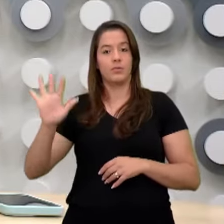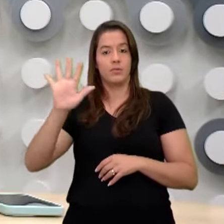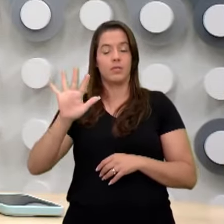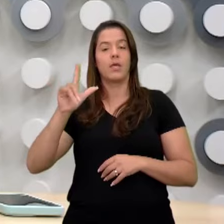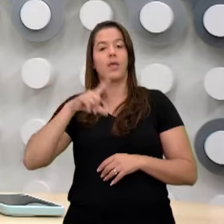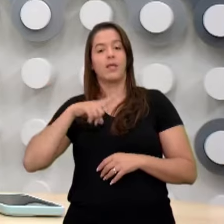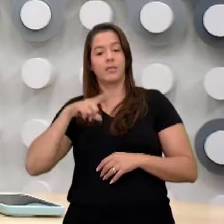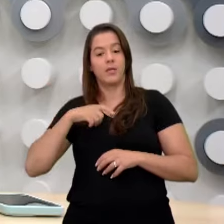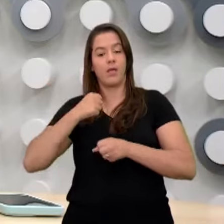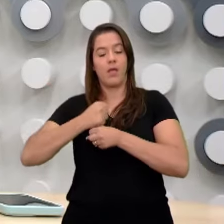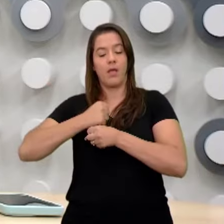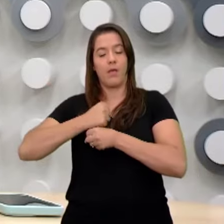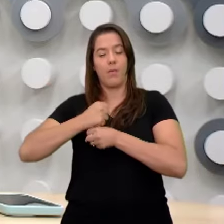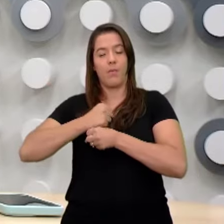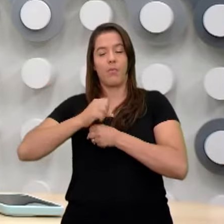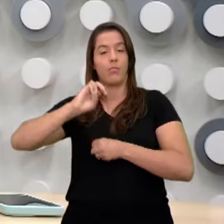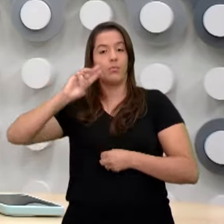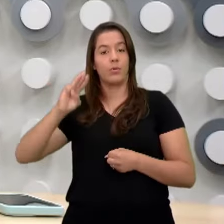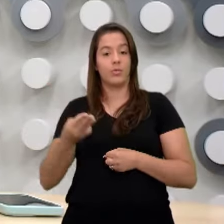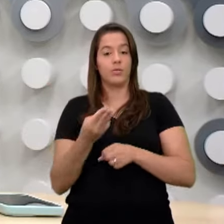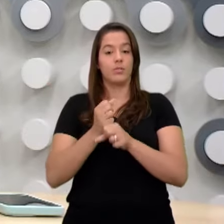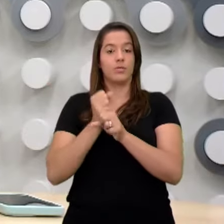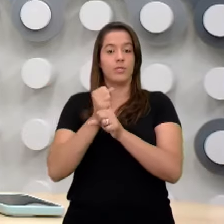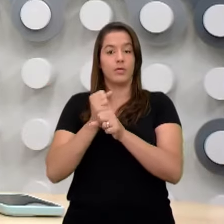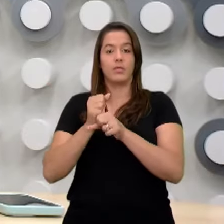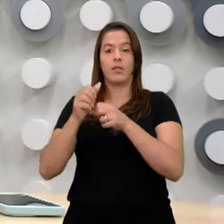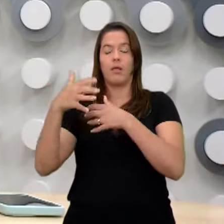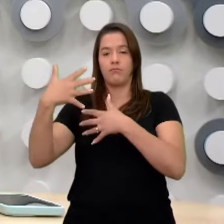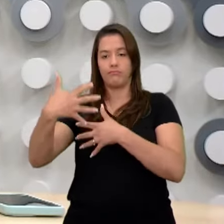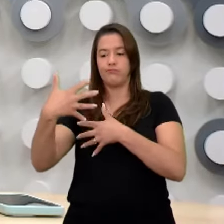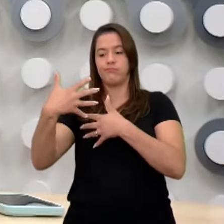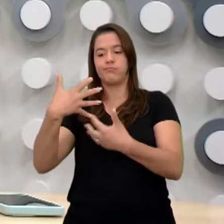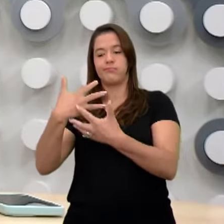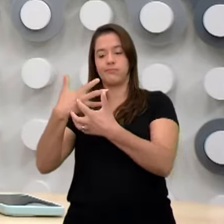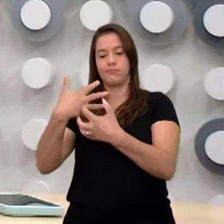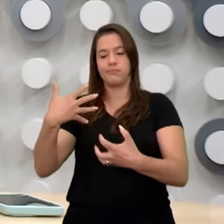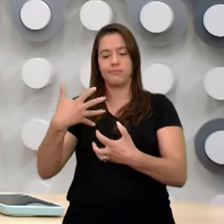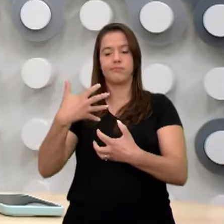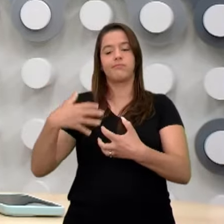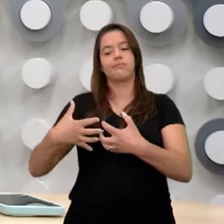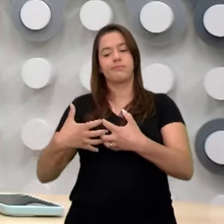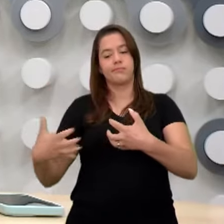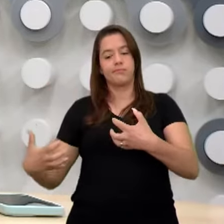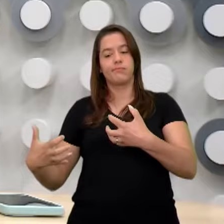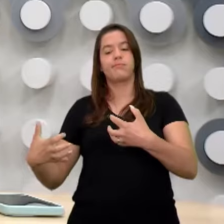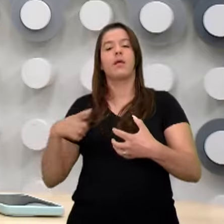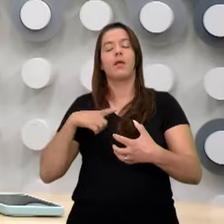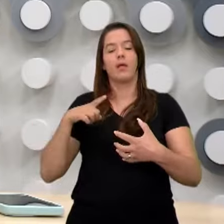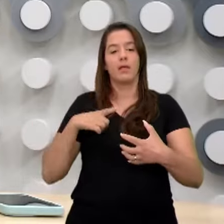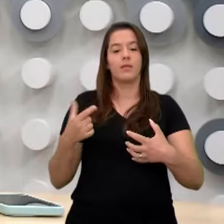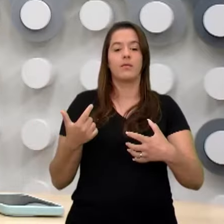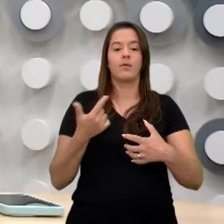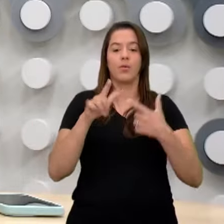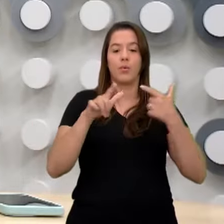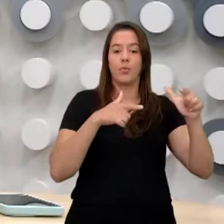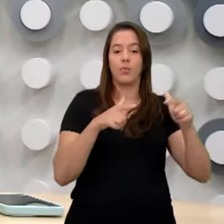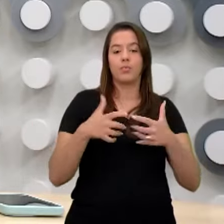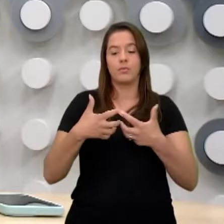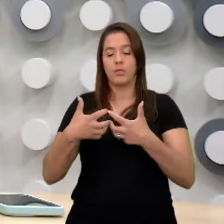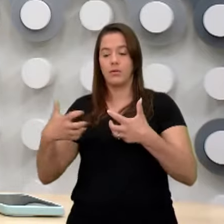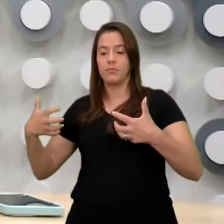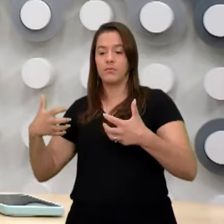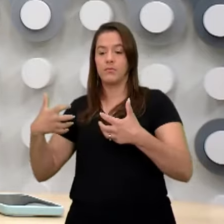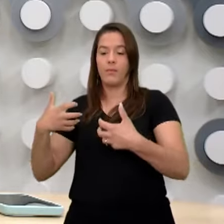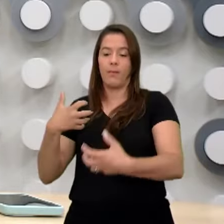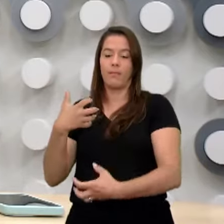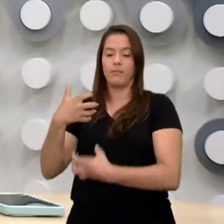milhões de anos aí, como aconteceu, né, já anteriormente, ela vai se deslocando aí, podendo alcançar aí a região da América do Sul,